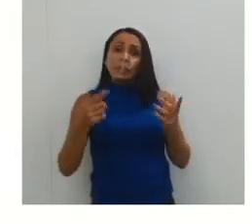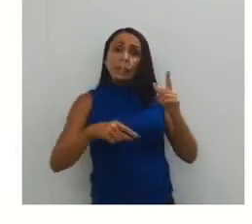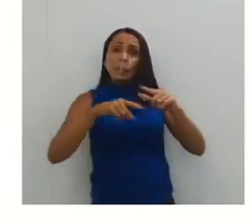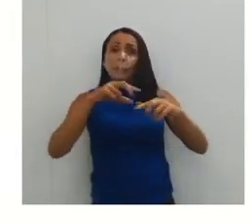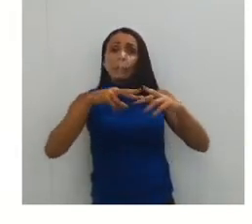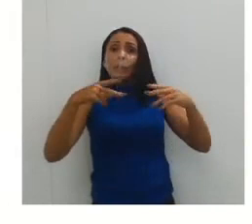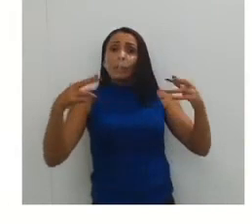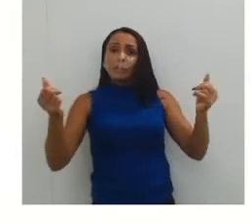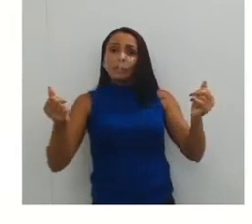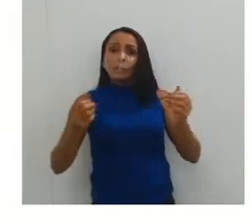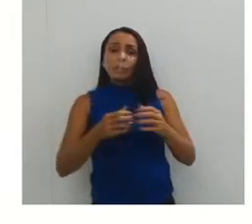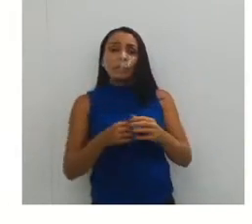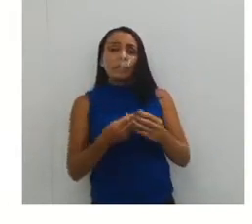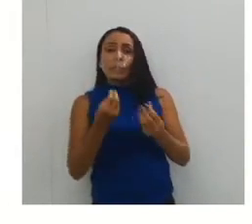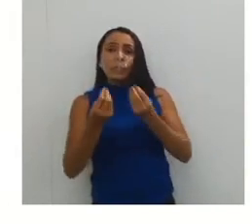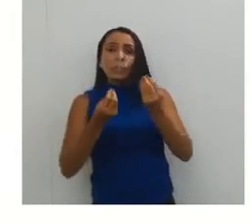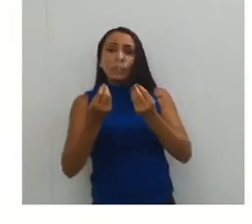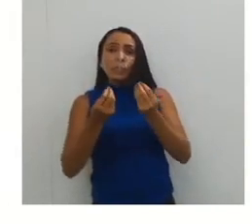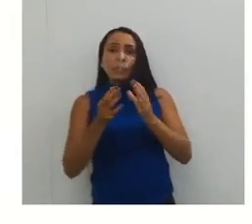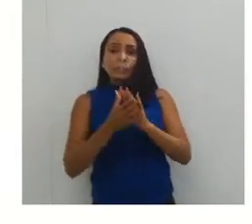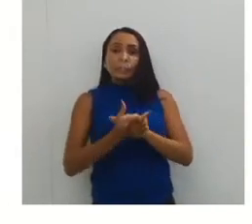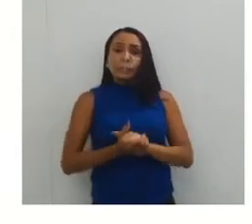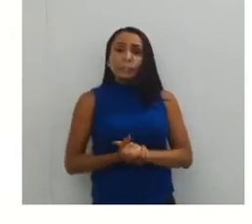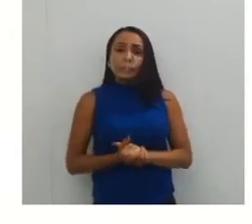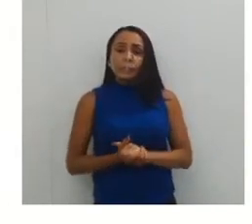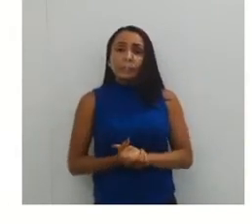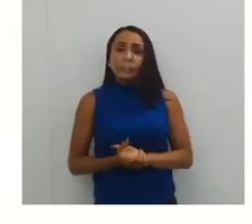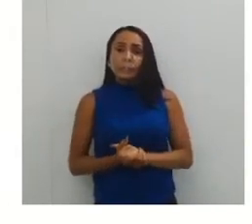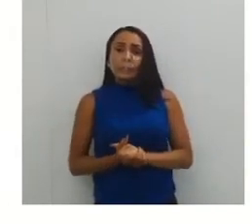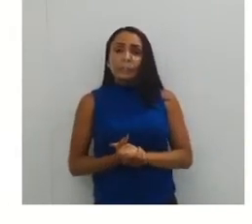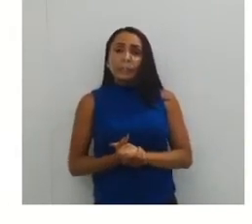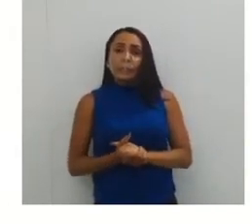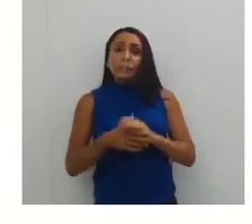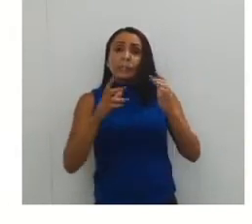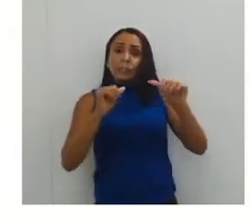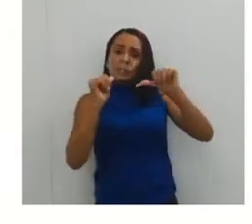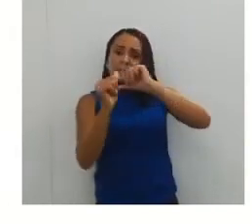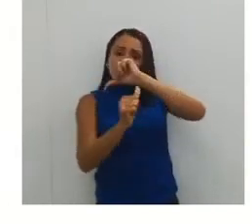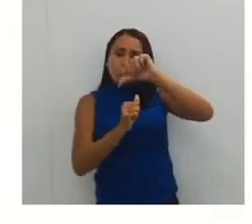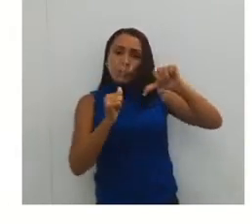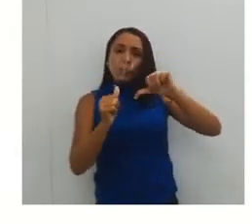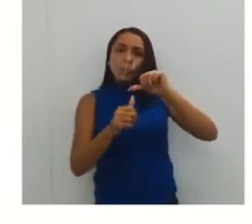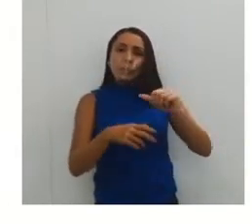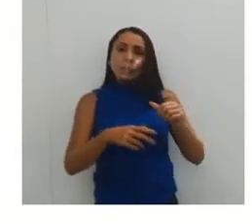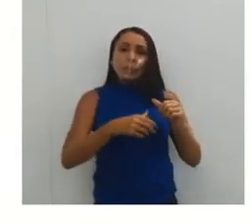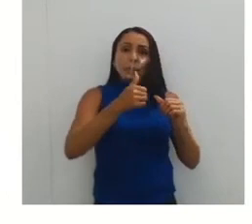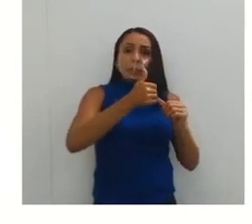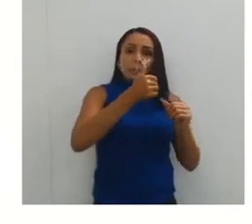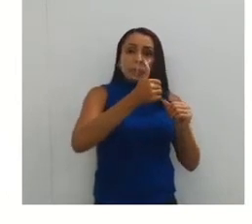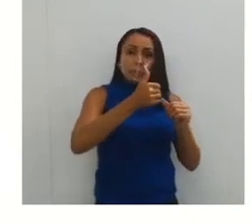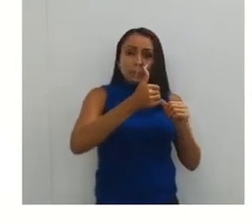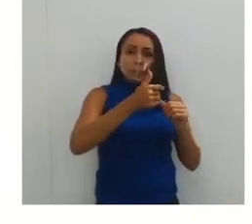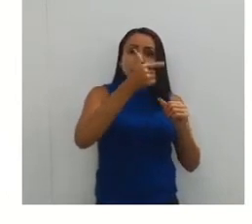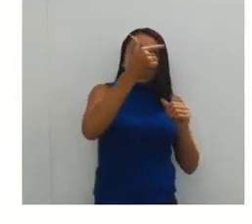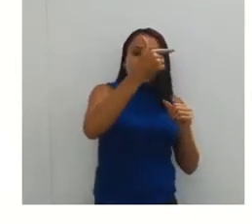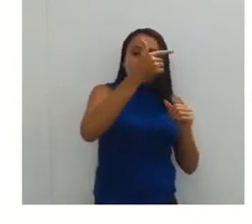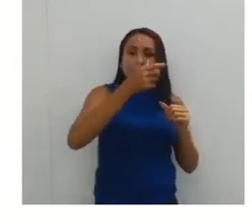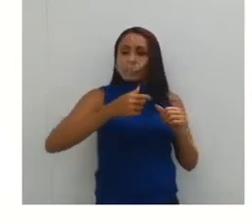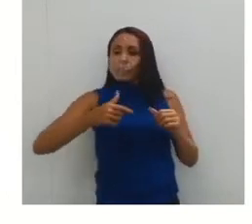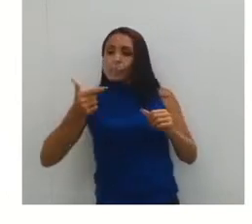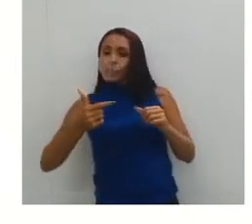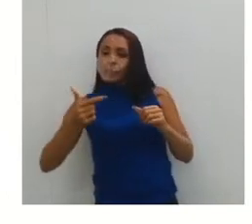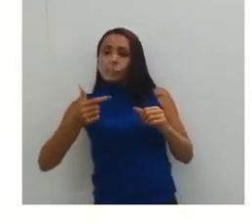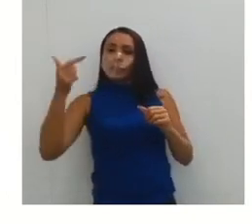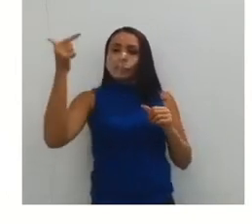notável seguinte, ó. O quadrado, ó, você transforma a primeira parte ao quadrado e a segunda ao quadrado, vai ser o produto